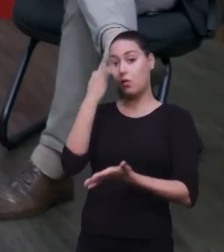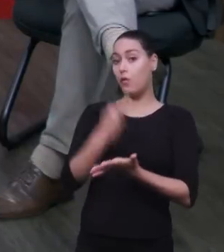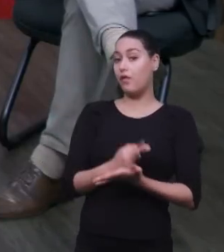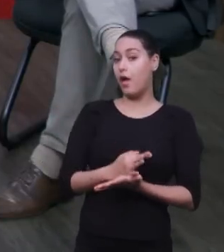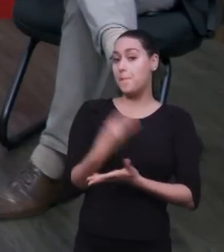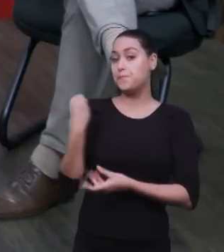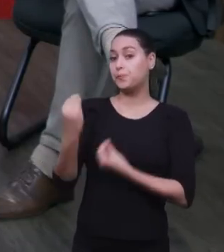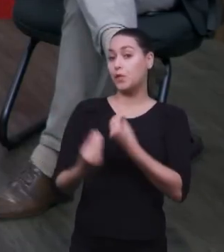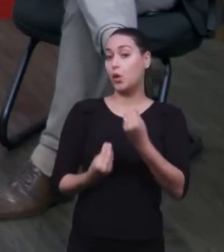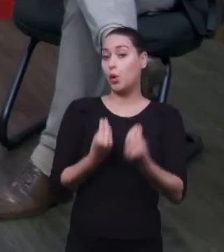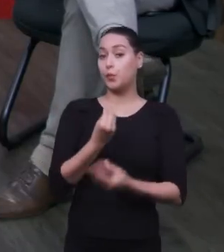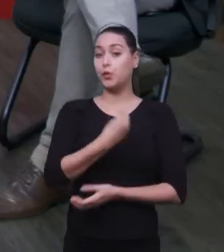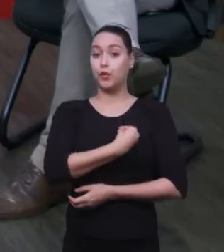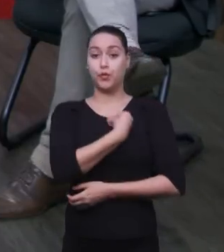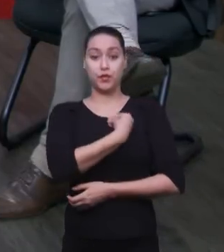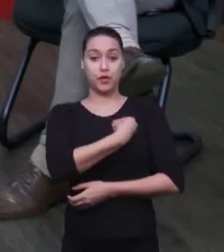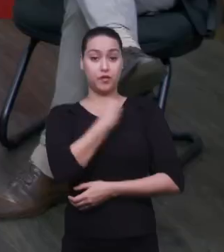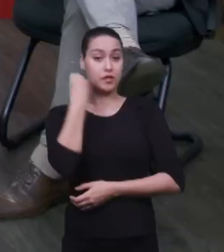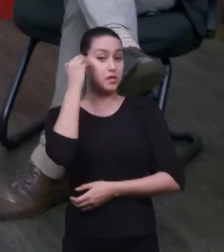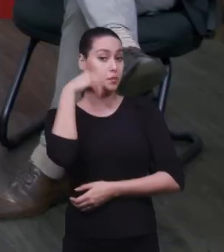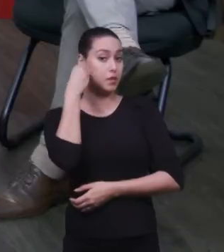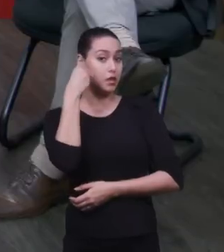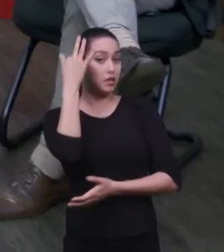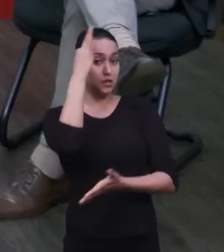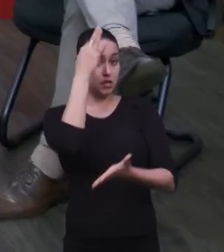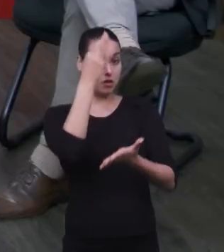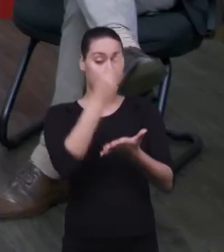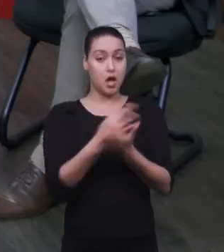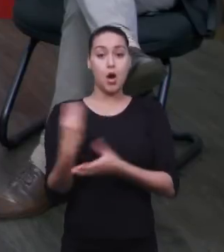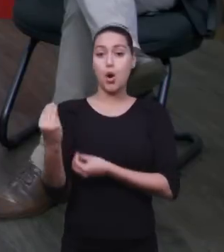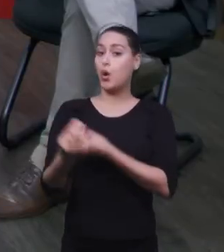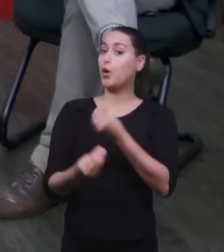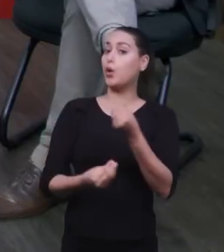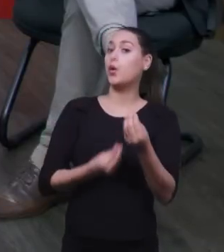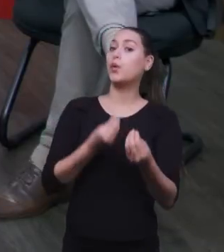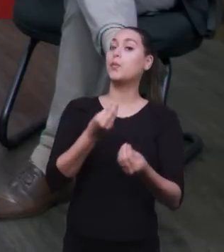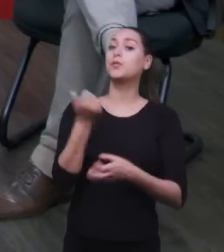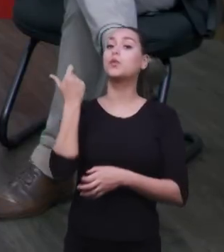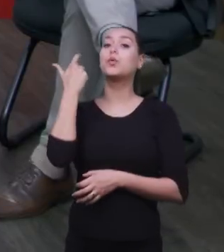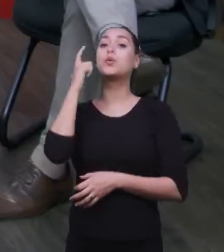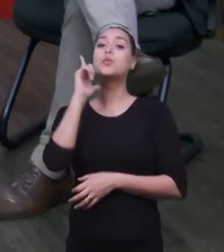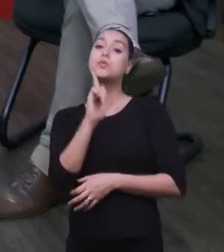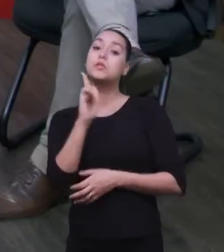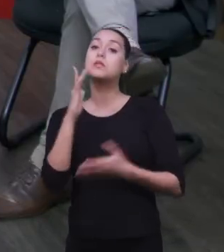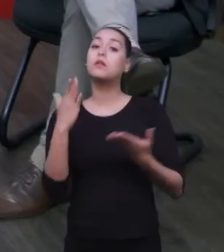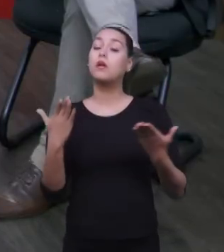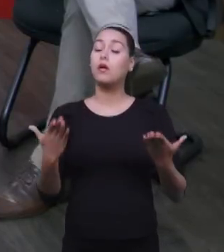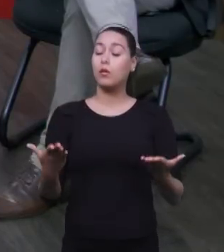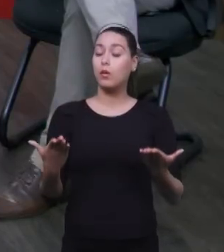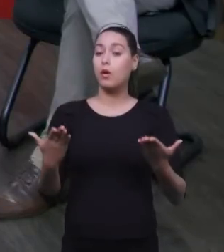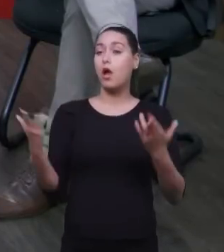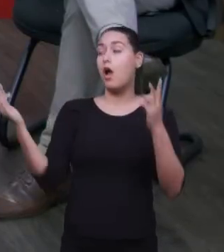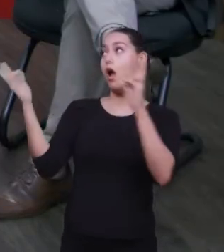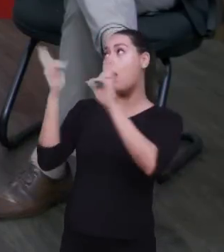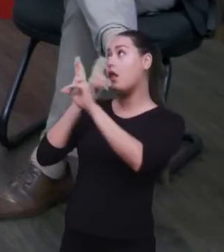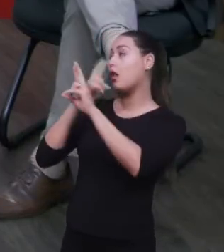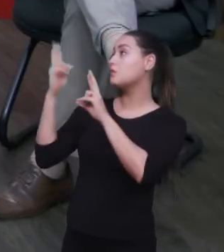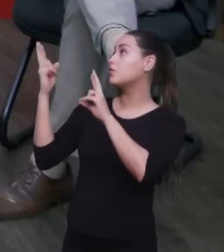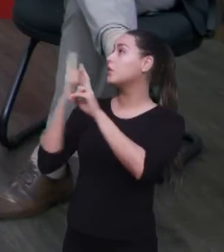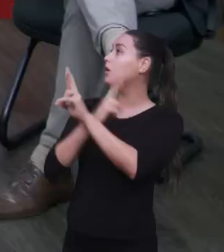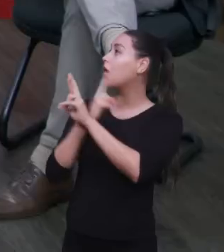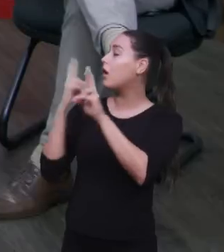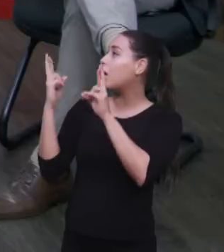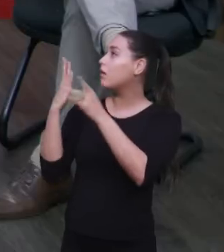fé. Como é que eu vivo essa experiência? Como é que eu chego nesse ponto, numa relação